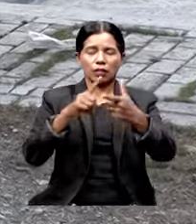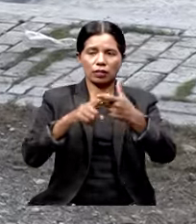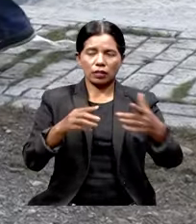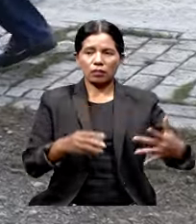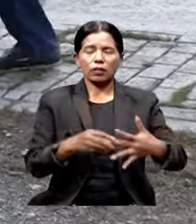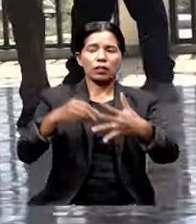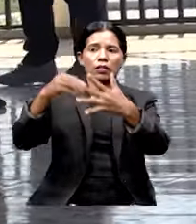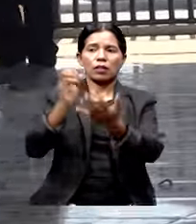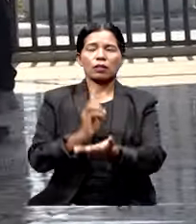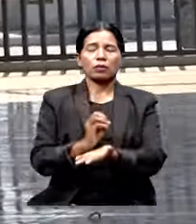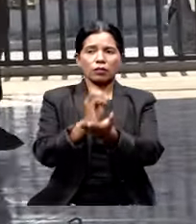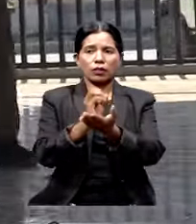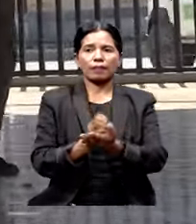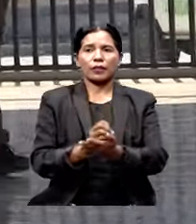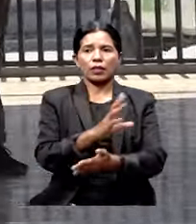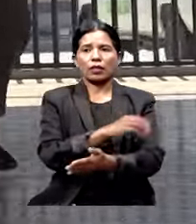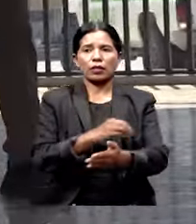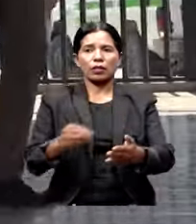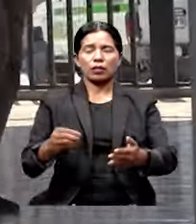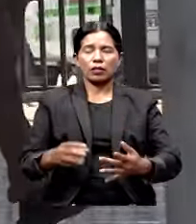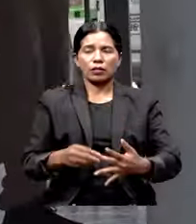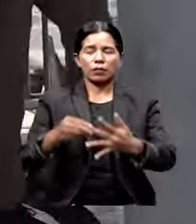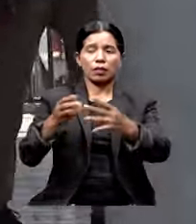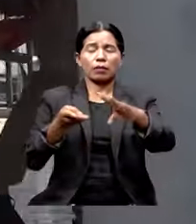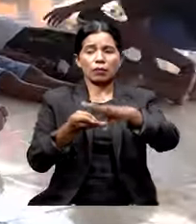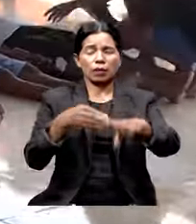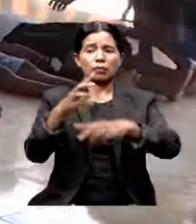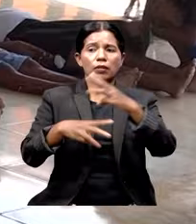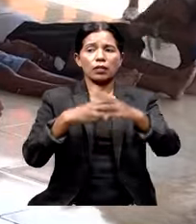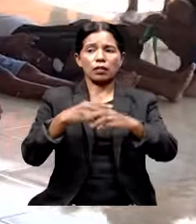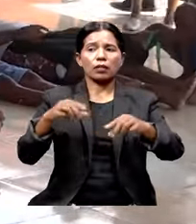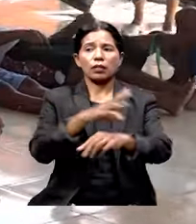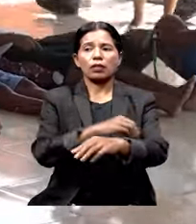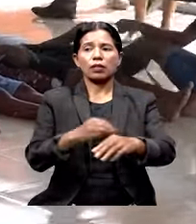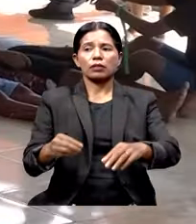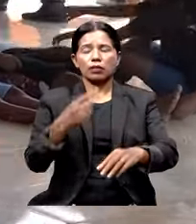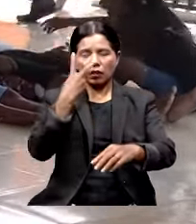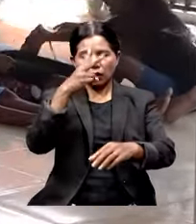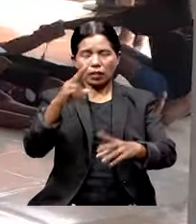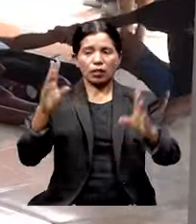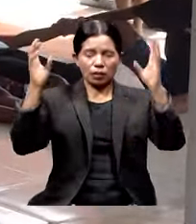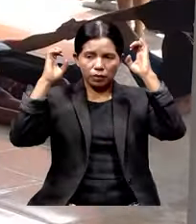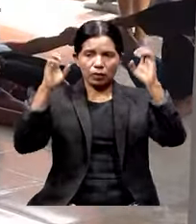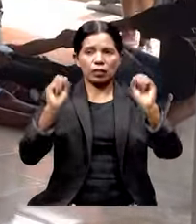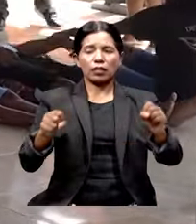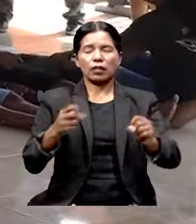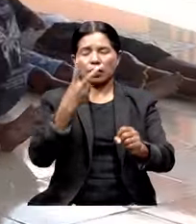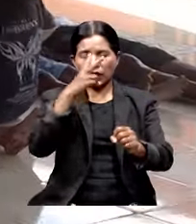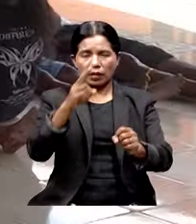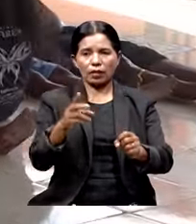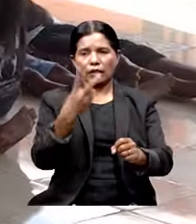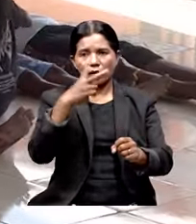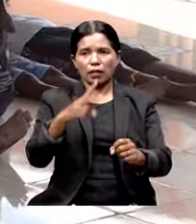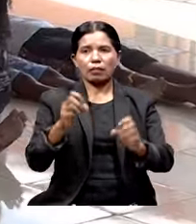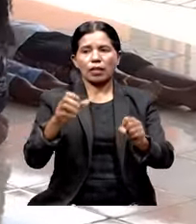especial Cusi Ambeno. Tuir Senior Health Specialist Banco Mundial, equipa neve responde a situação de emergência, tem que ir a simulação bebê, não é